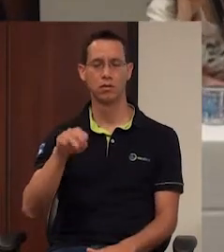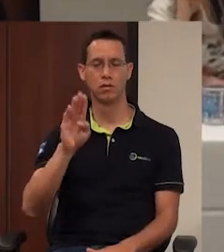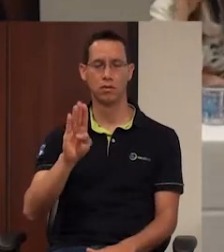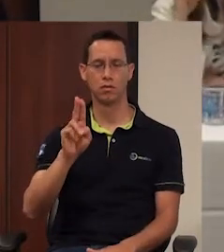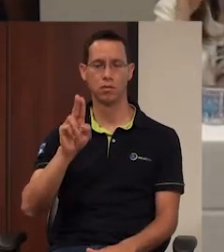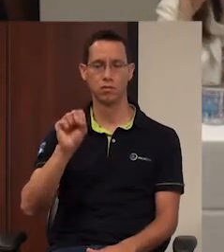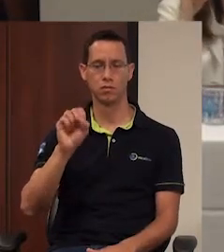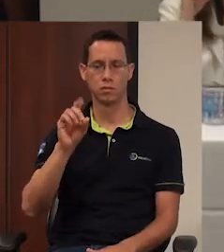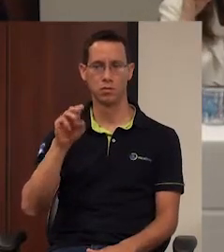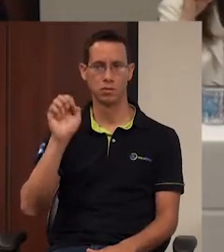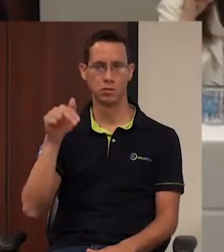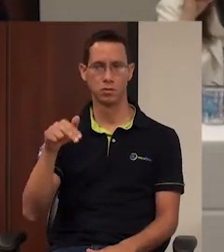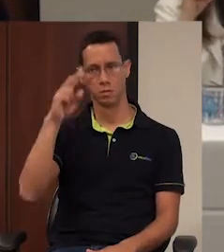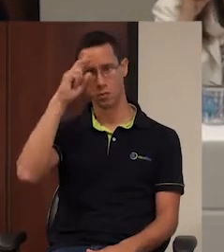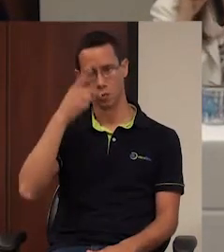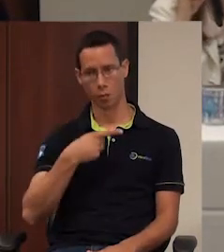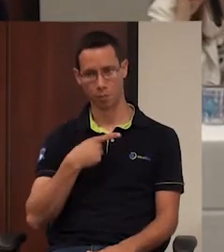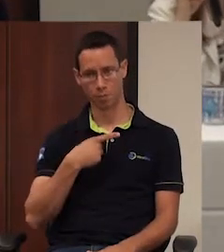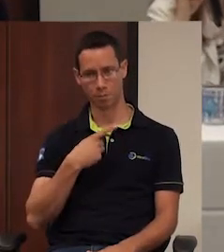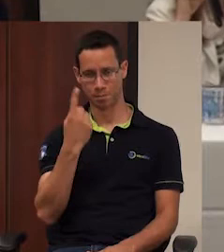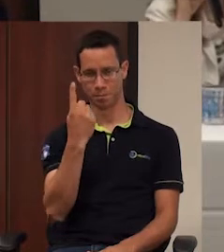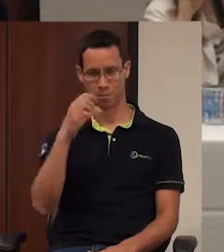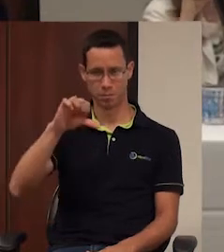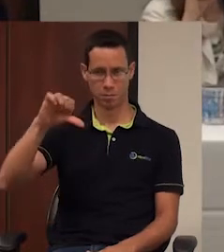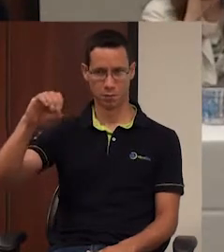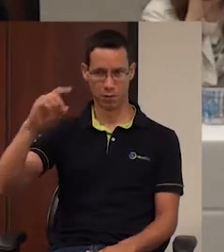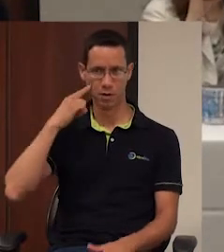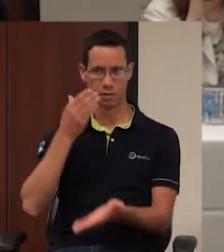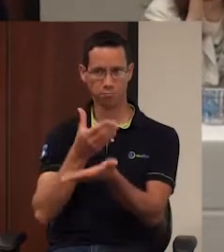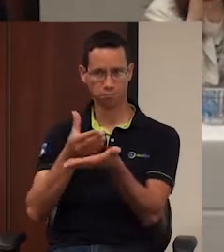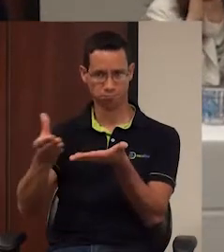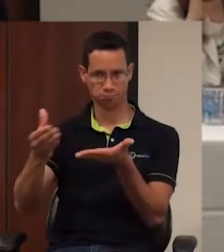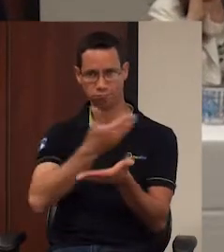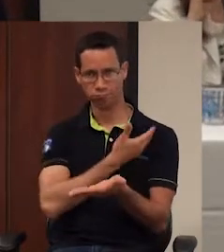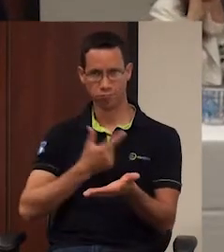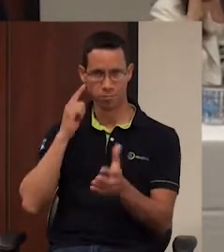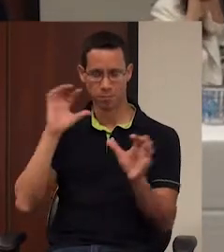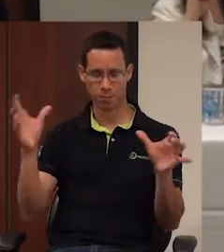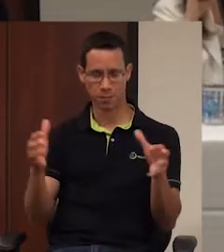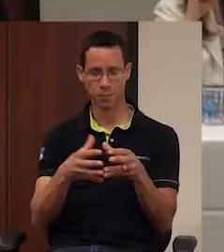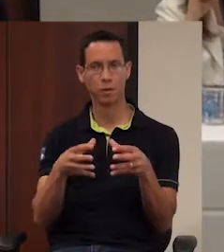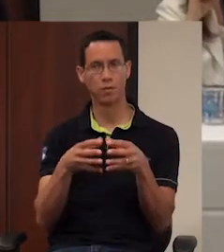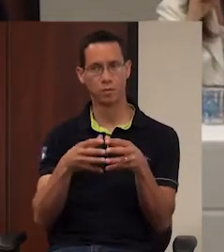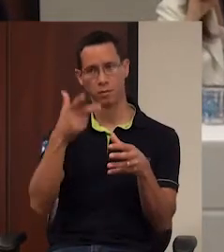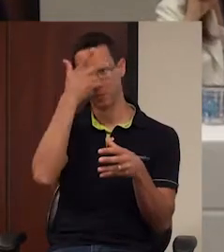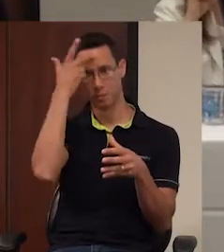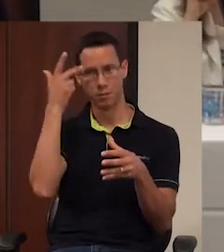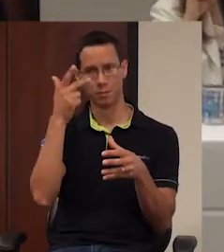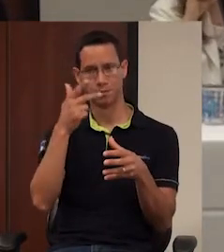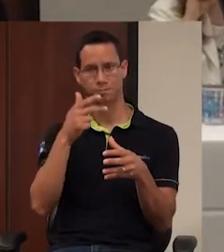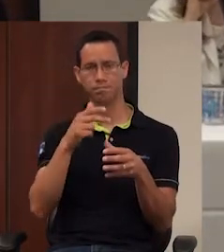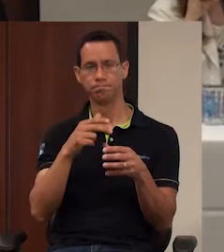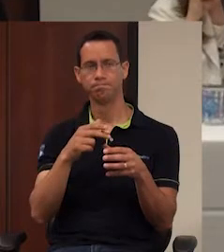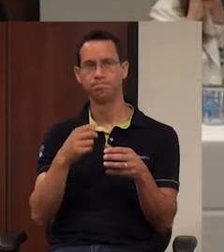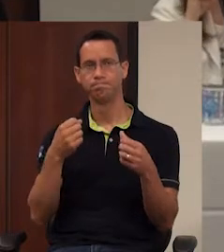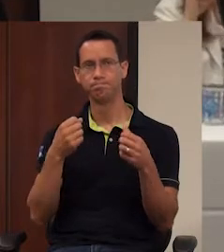No início da década de 90, o governo sueco reuniu um grupo de especialistas, um comitê, para propor reformas